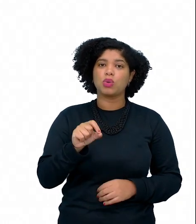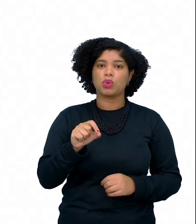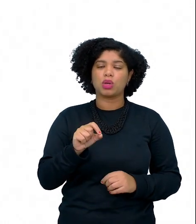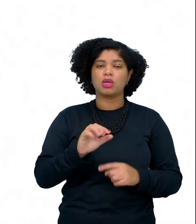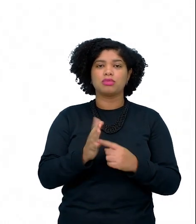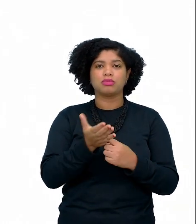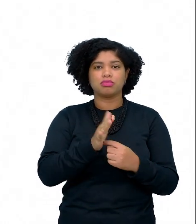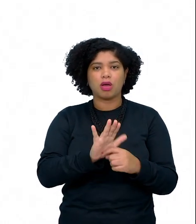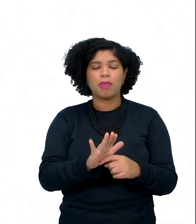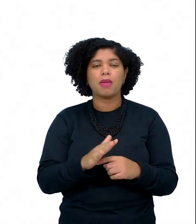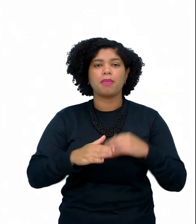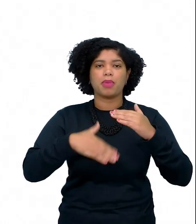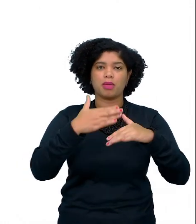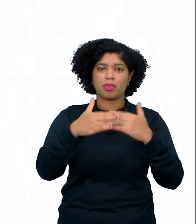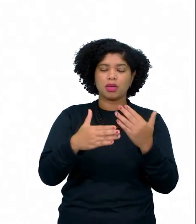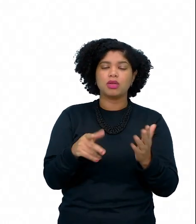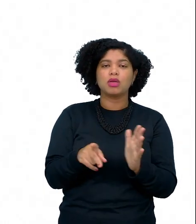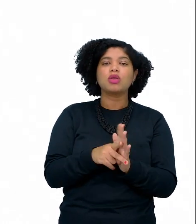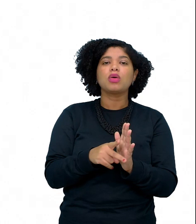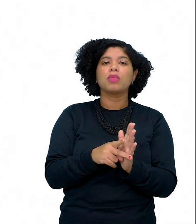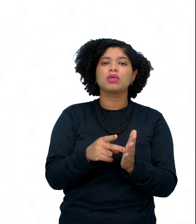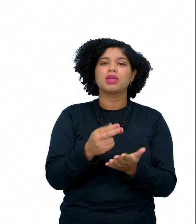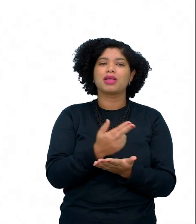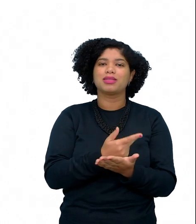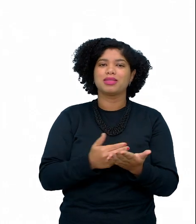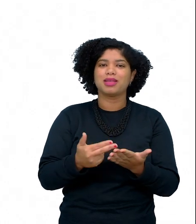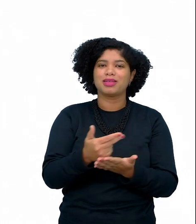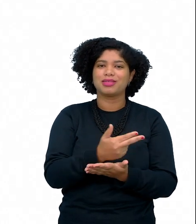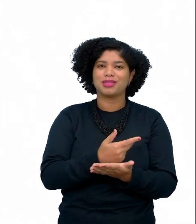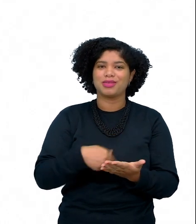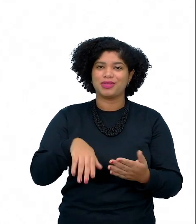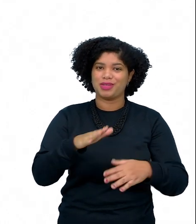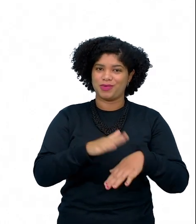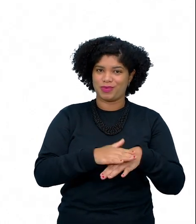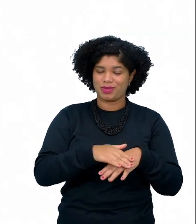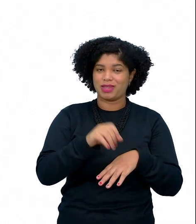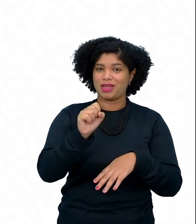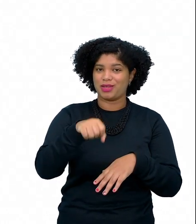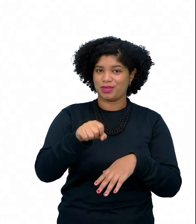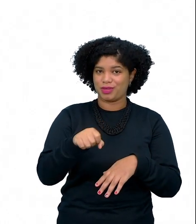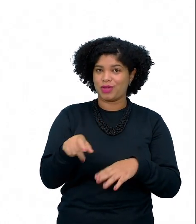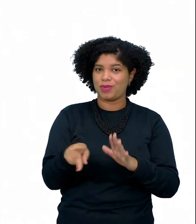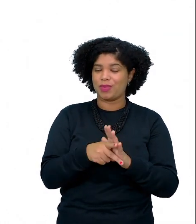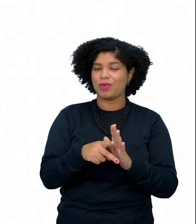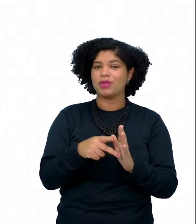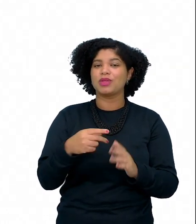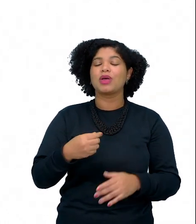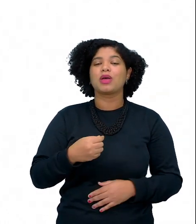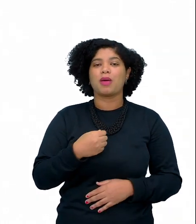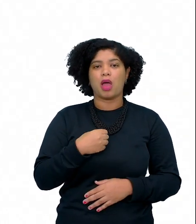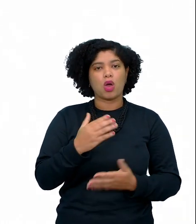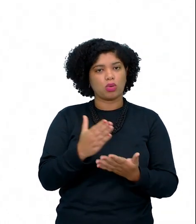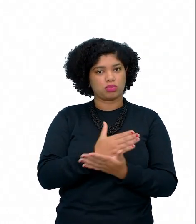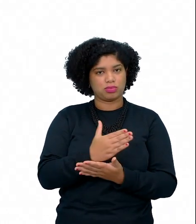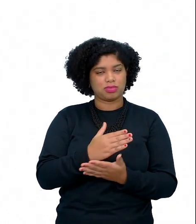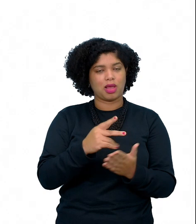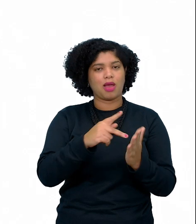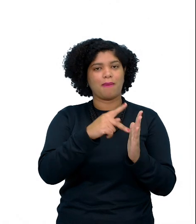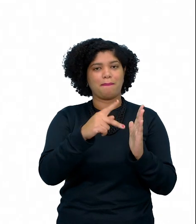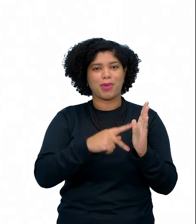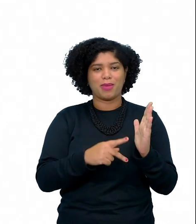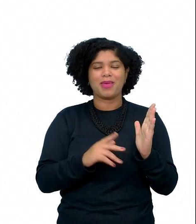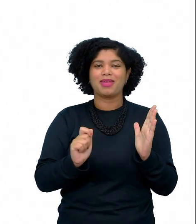para eles fazerem essa produção de estilogravura, vocês fazem a produção de poemas e transformam num